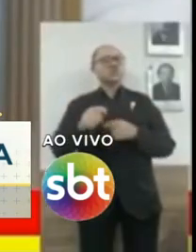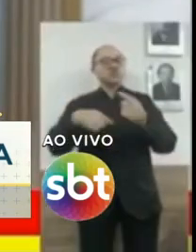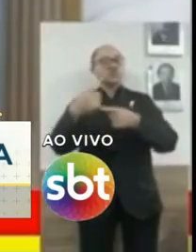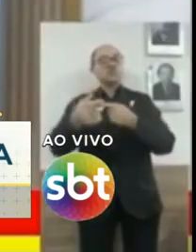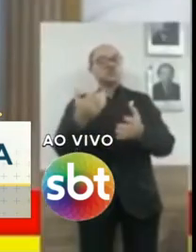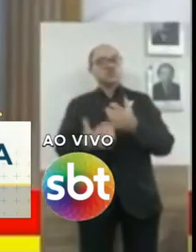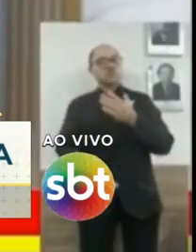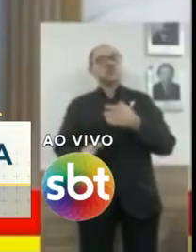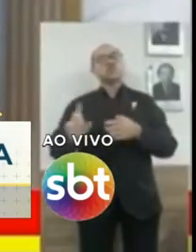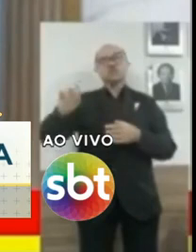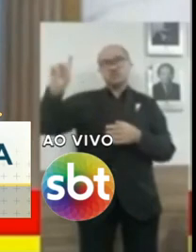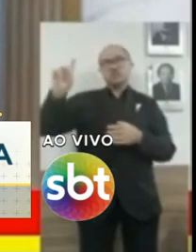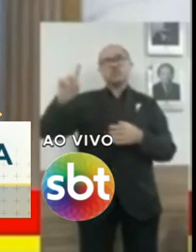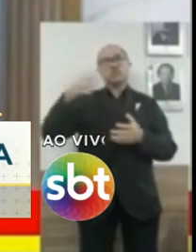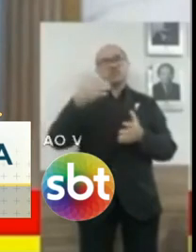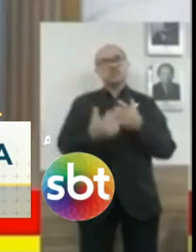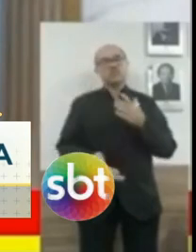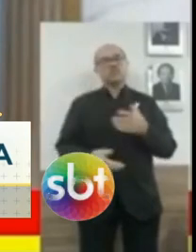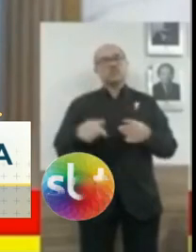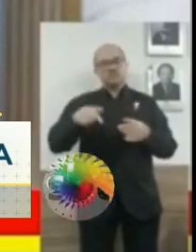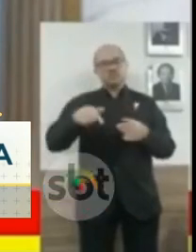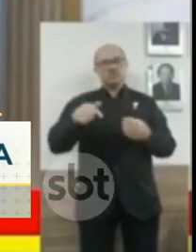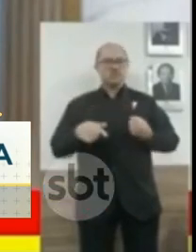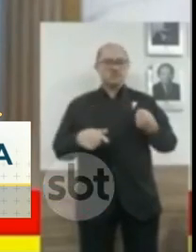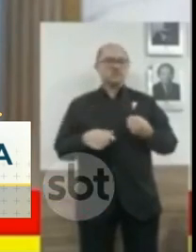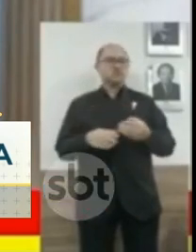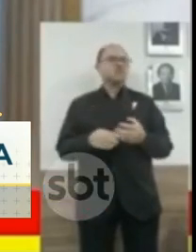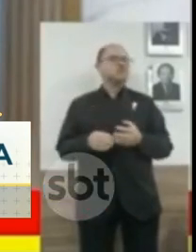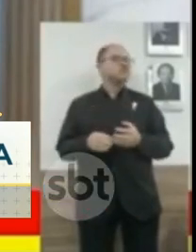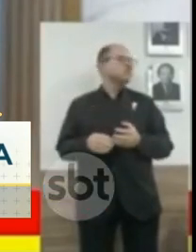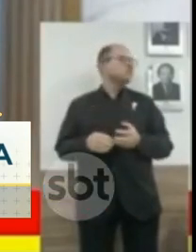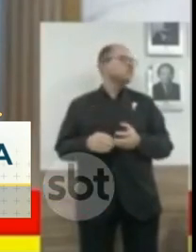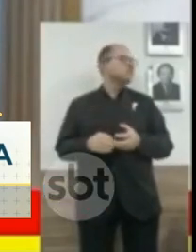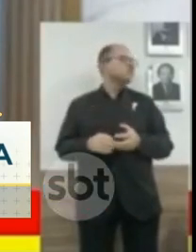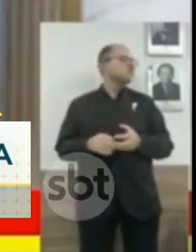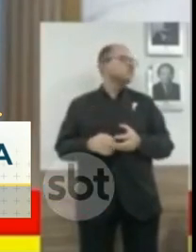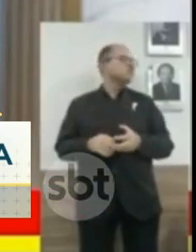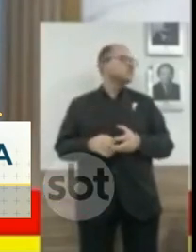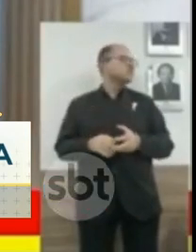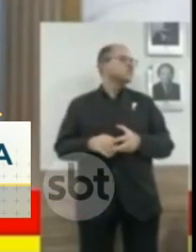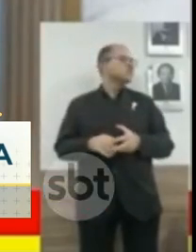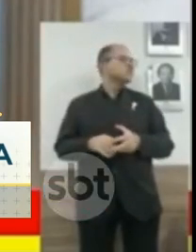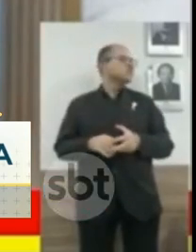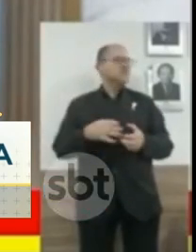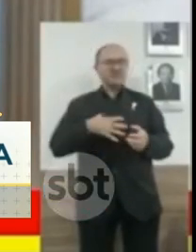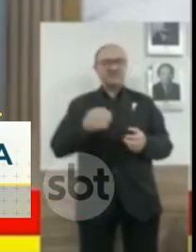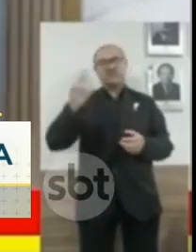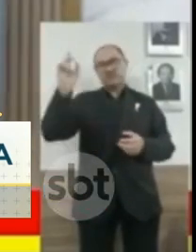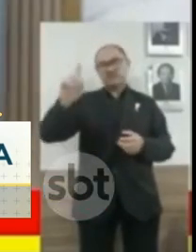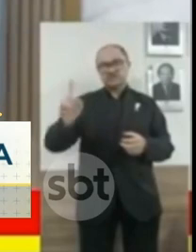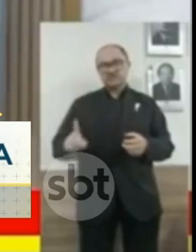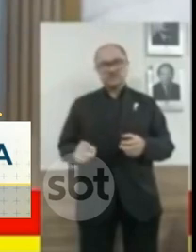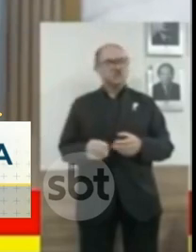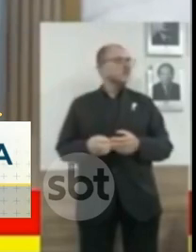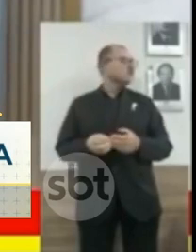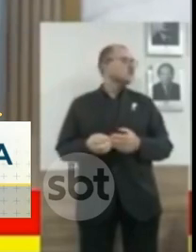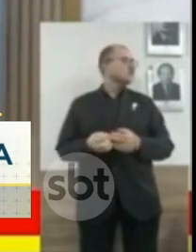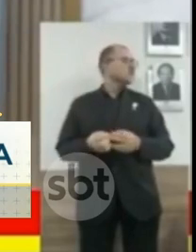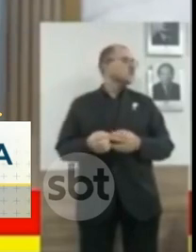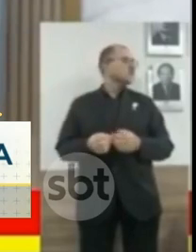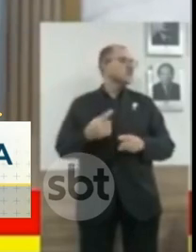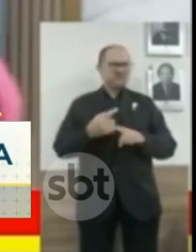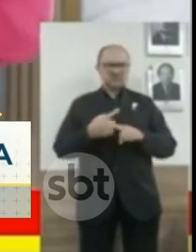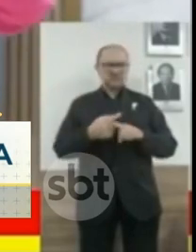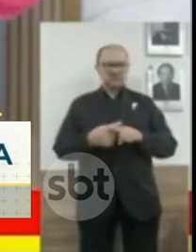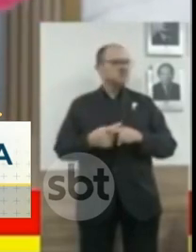pode também ter a majoração de 2 a 5 anos. A gente procurou o Ministério Público para fazer a representação, para que o Ministério